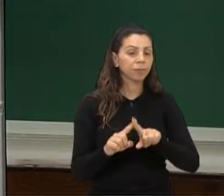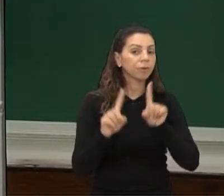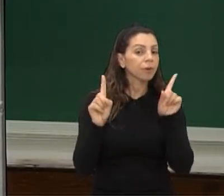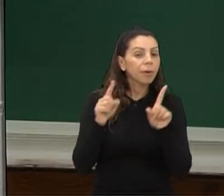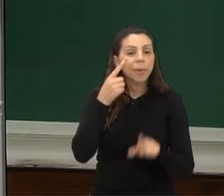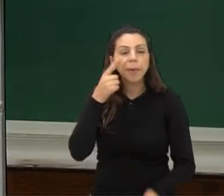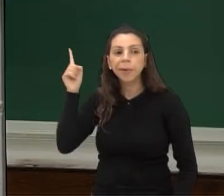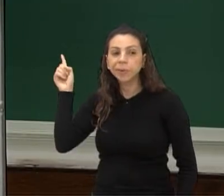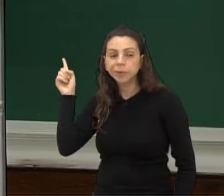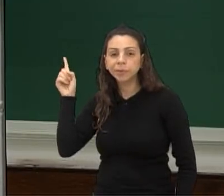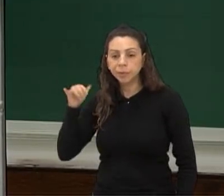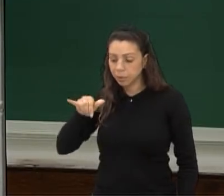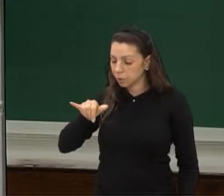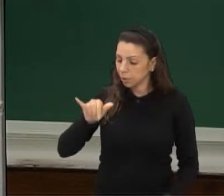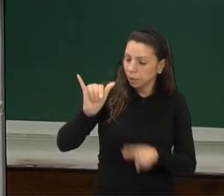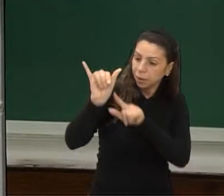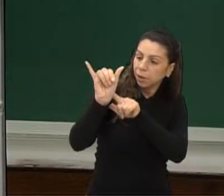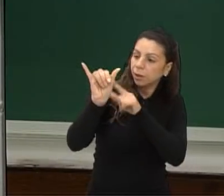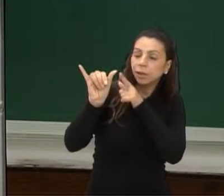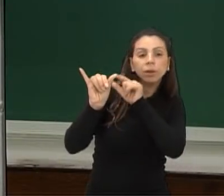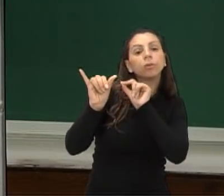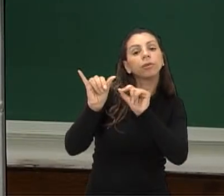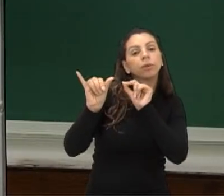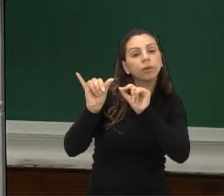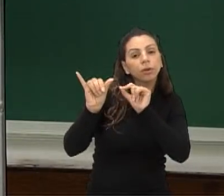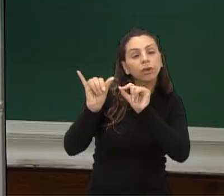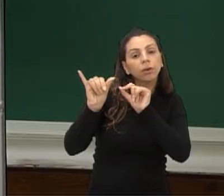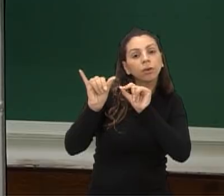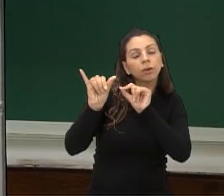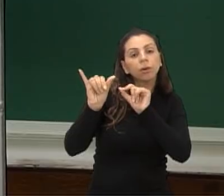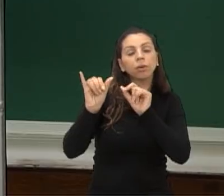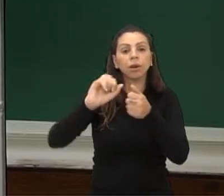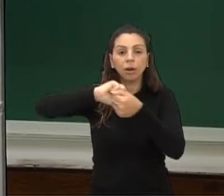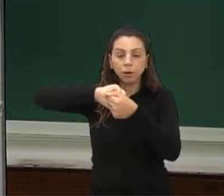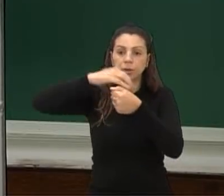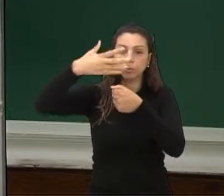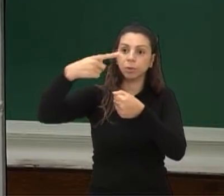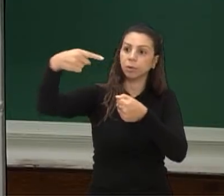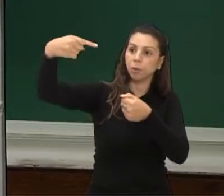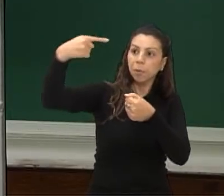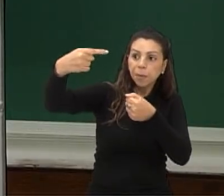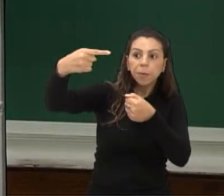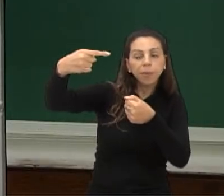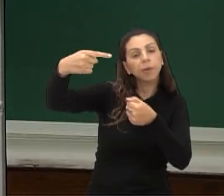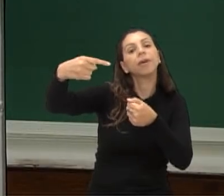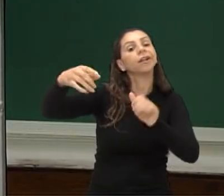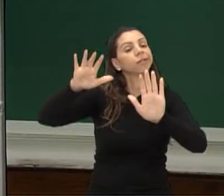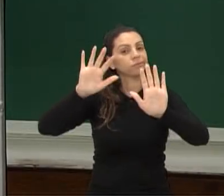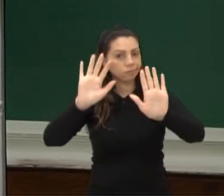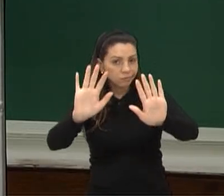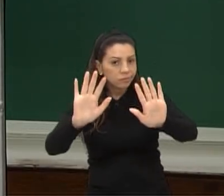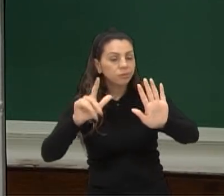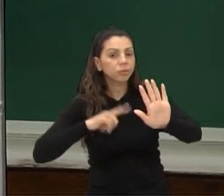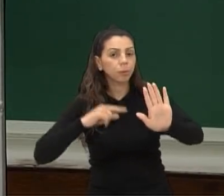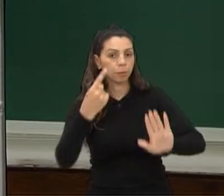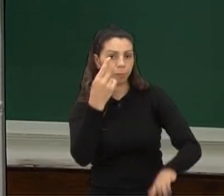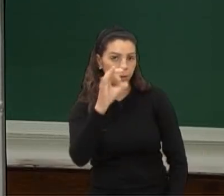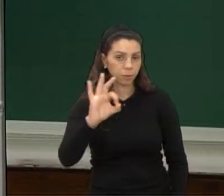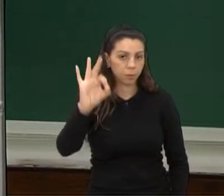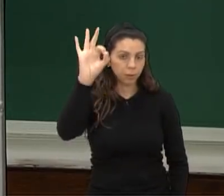y ao quadrado menos 25 igual a zero. Ele está pedindo quais são as equações que